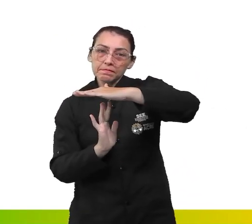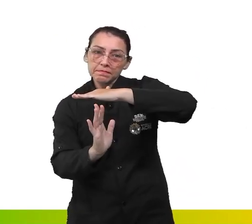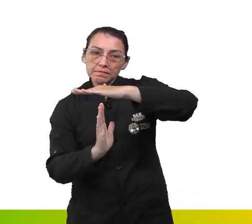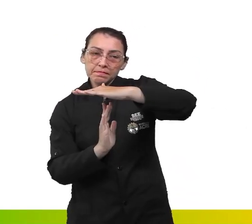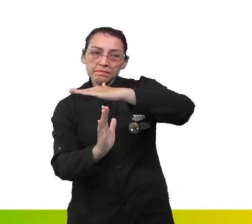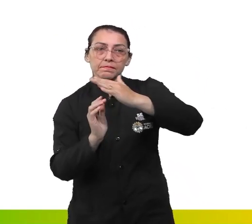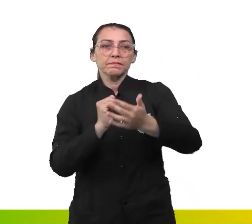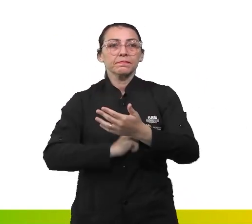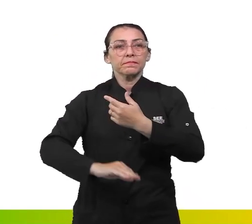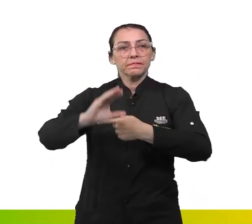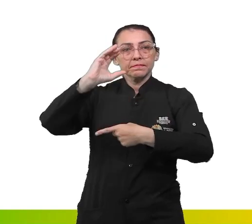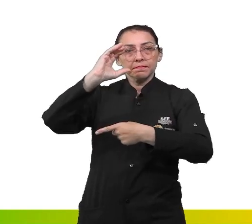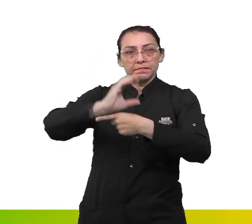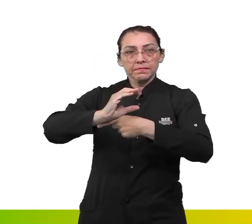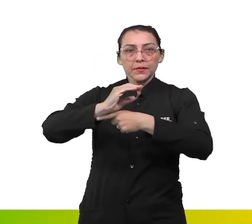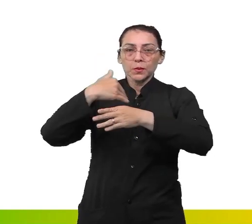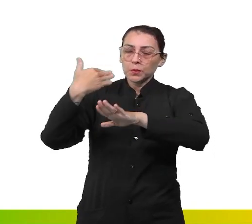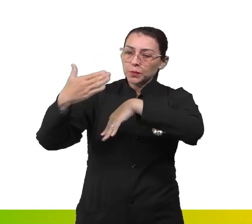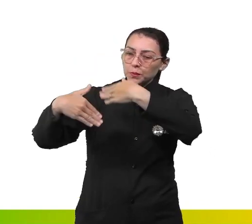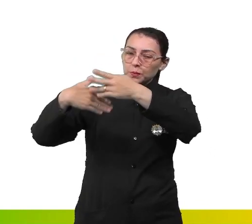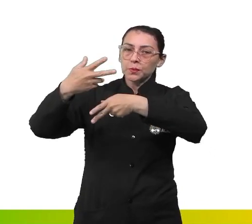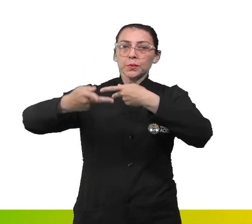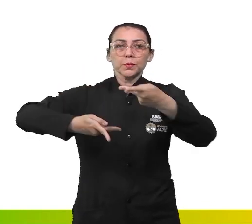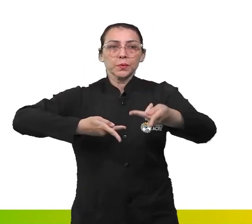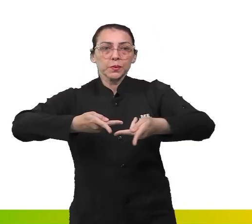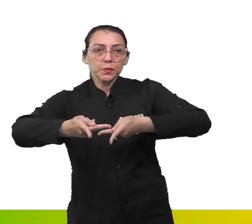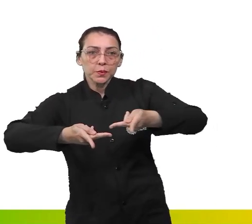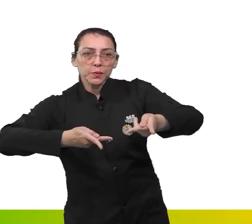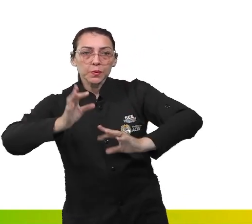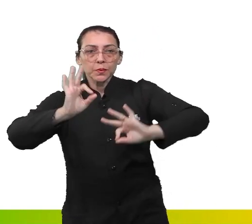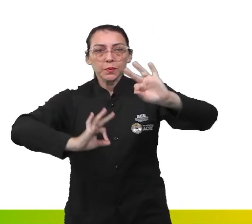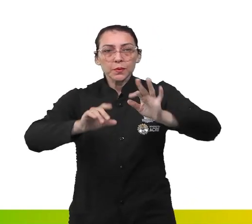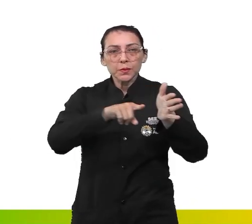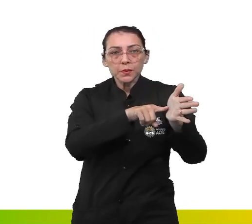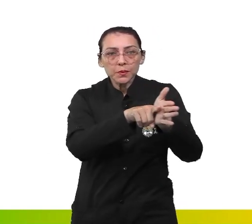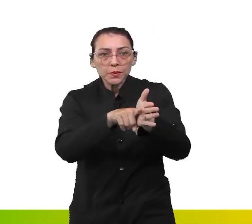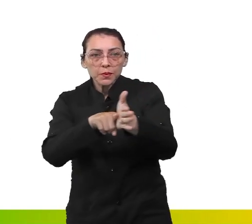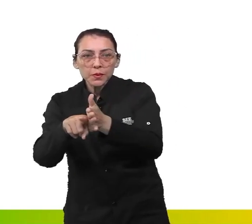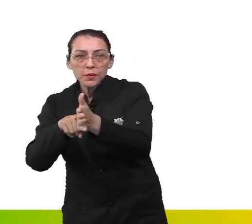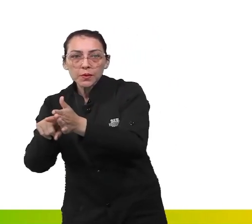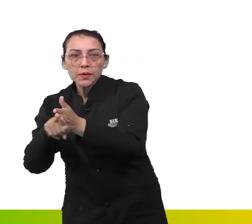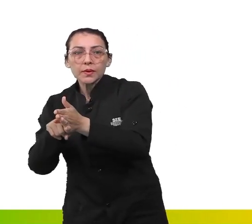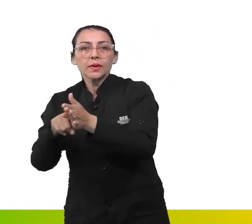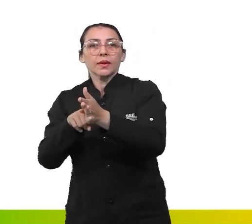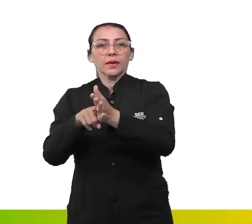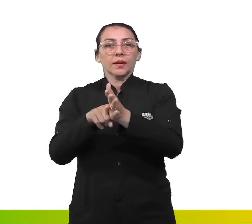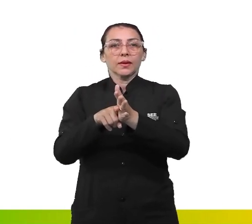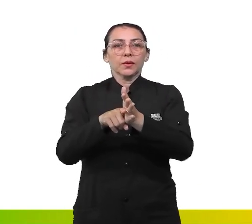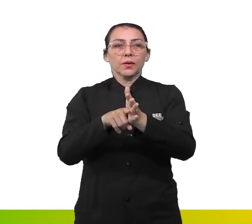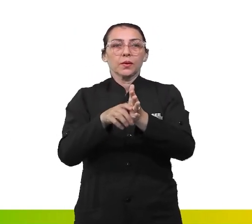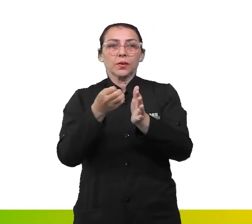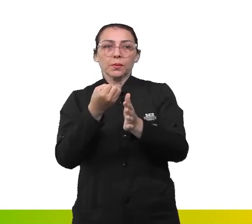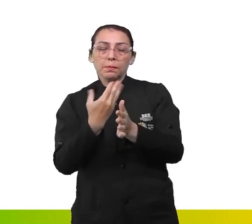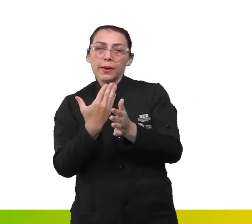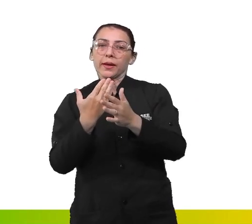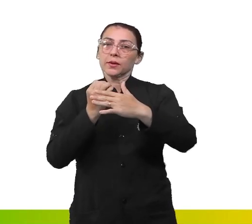para os imigrantes. C, o desenvolvimento de projetos de pesquisa e